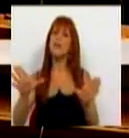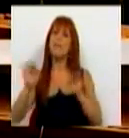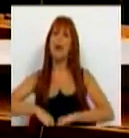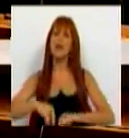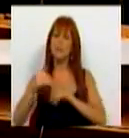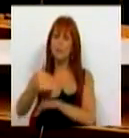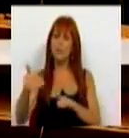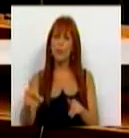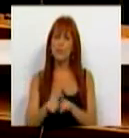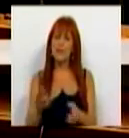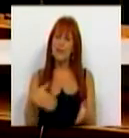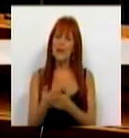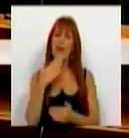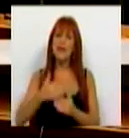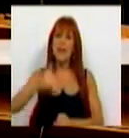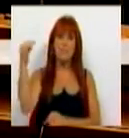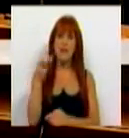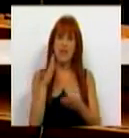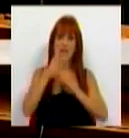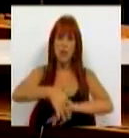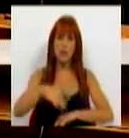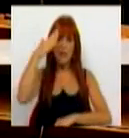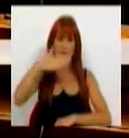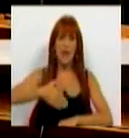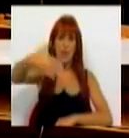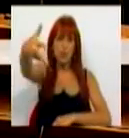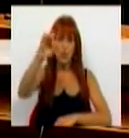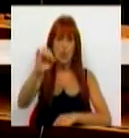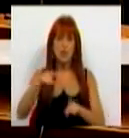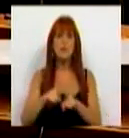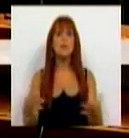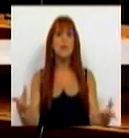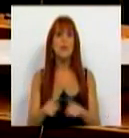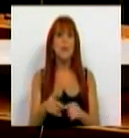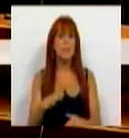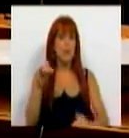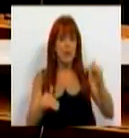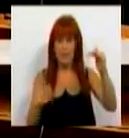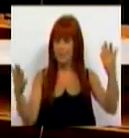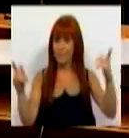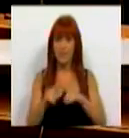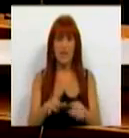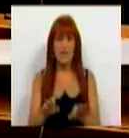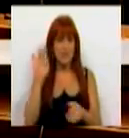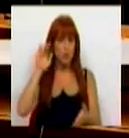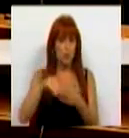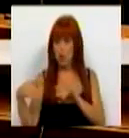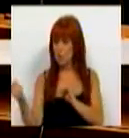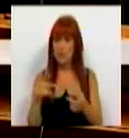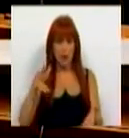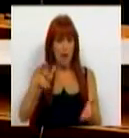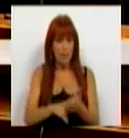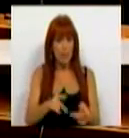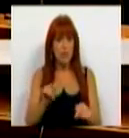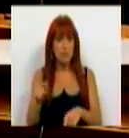este enquadramento e estipular a idade mínima de acesso para os 18 anos em paridade com a maioridade. As soluções em debate, se